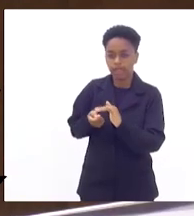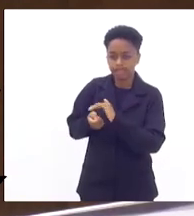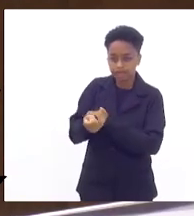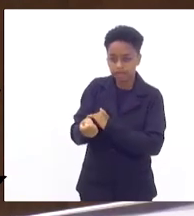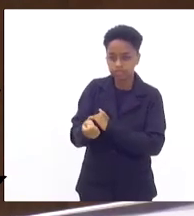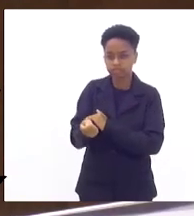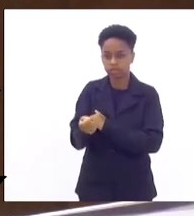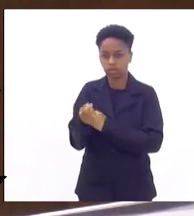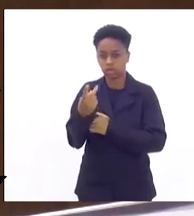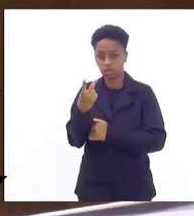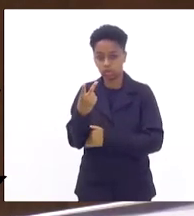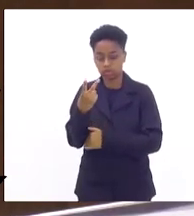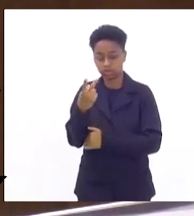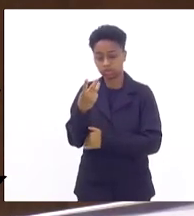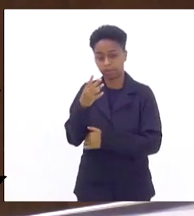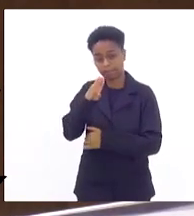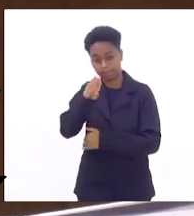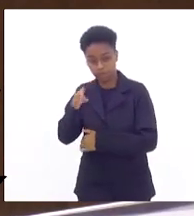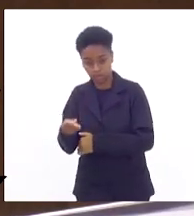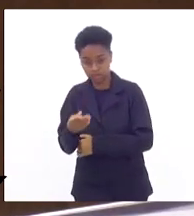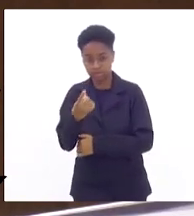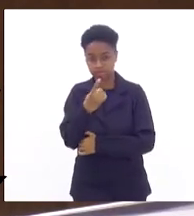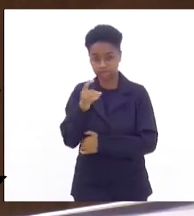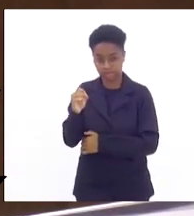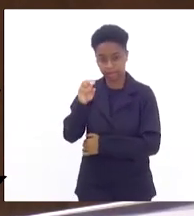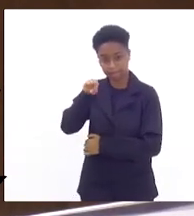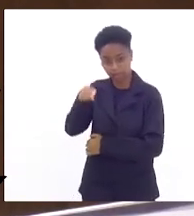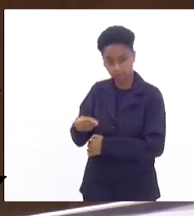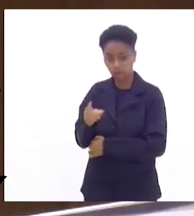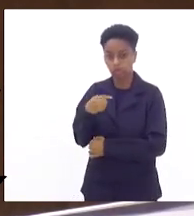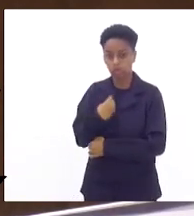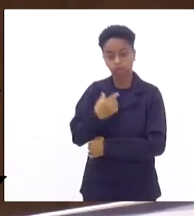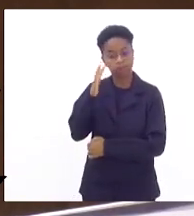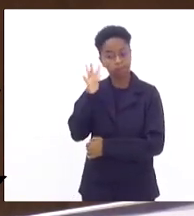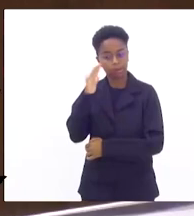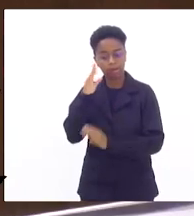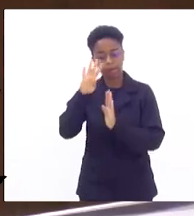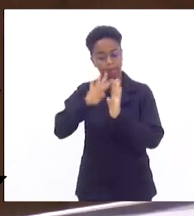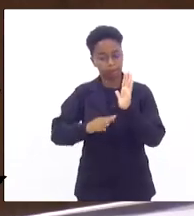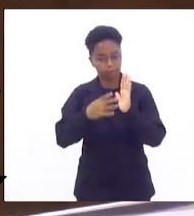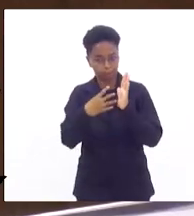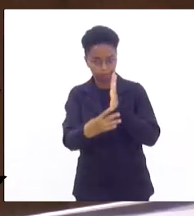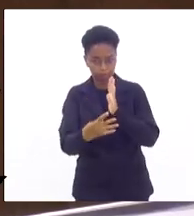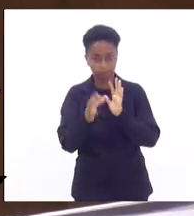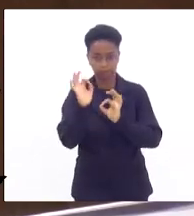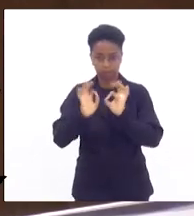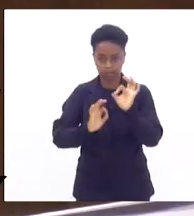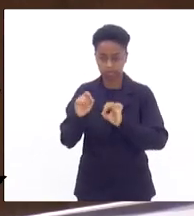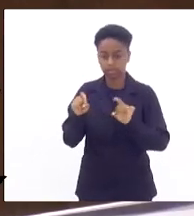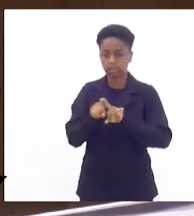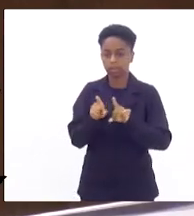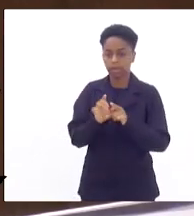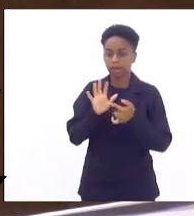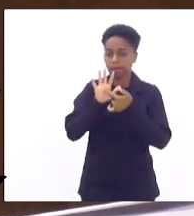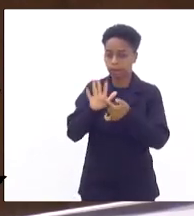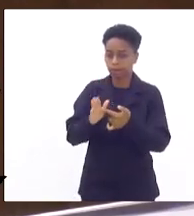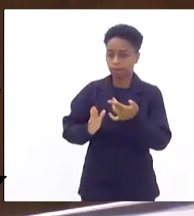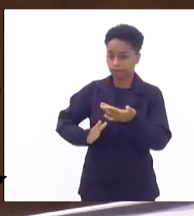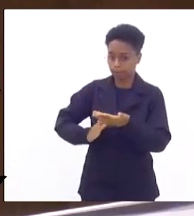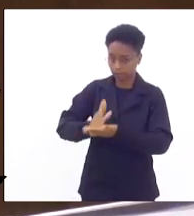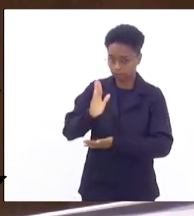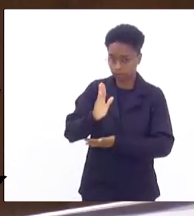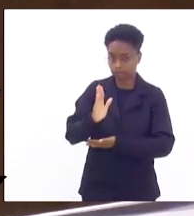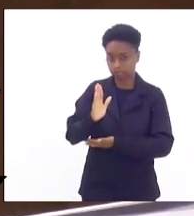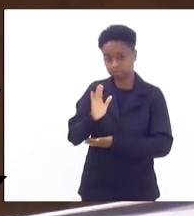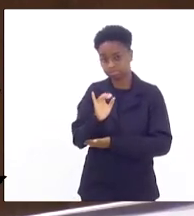investimento dos 2 bilhões e 100 milhões, essa é a nossa lógica, esse plano também é apresentado e aprovado pela